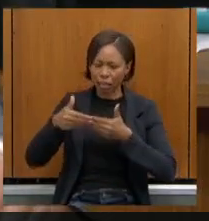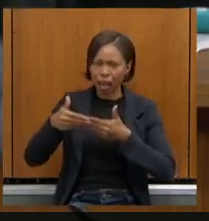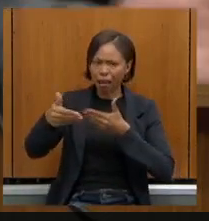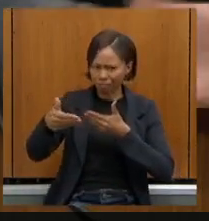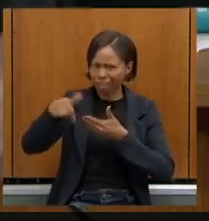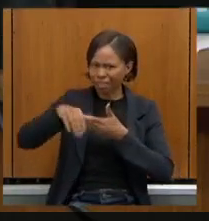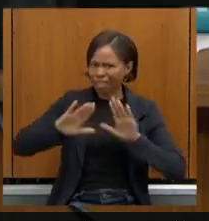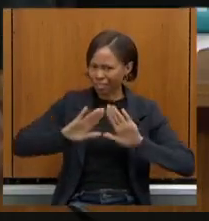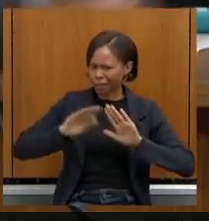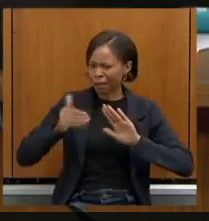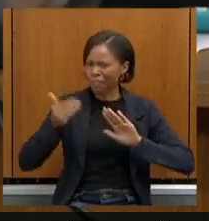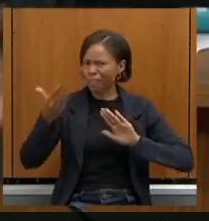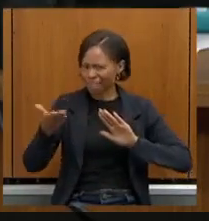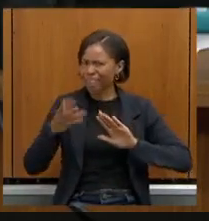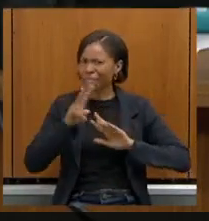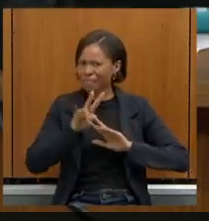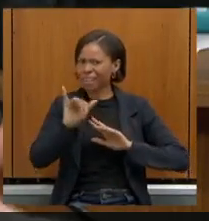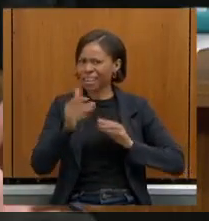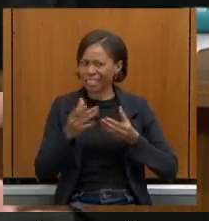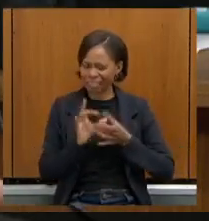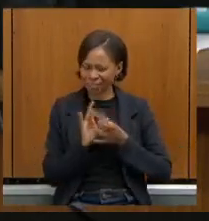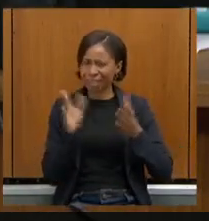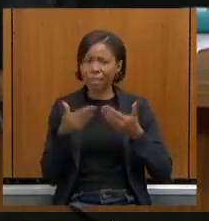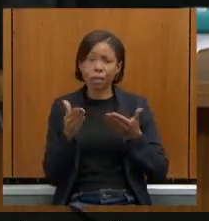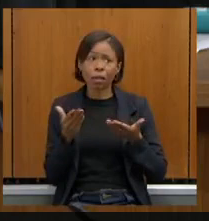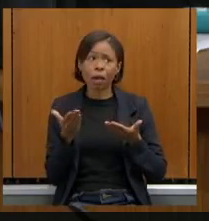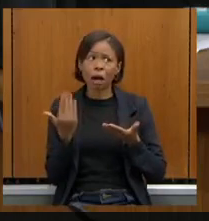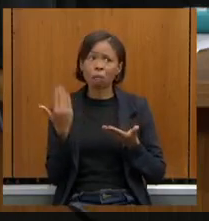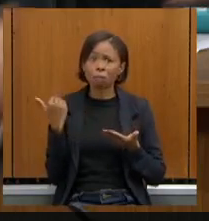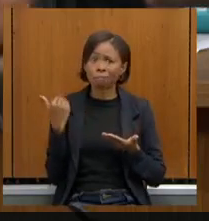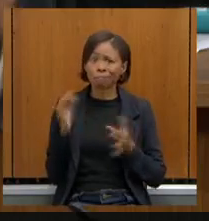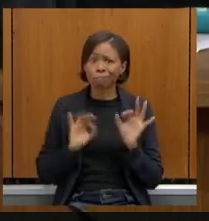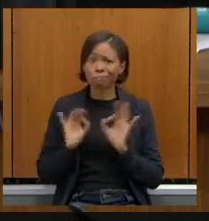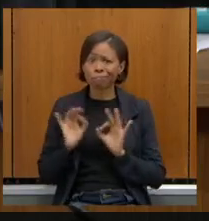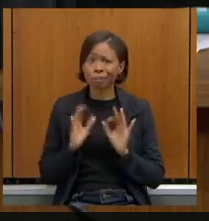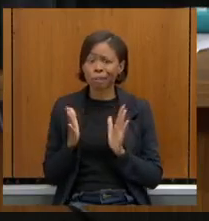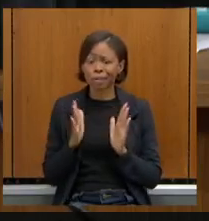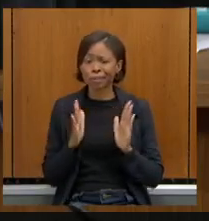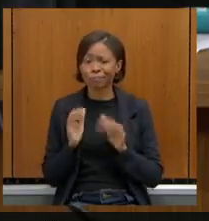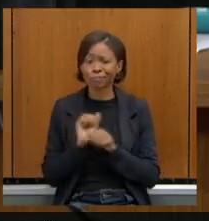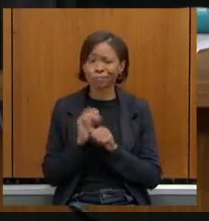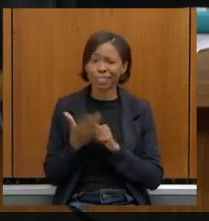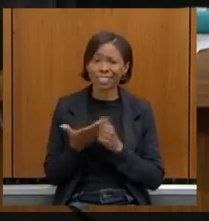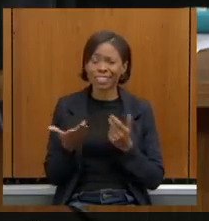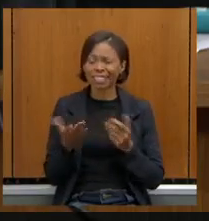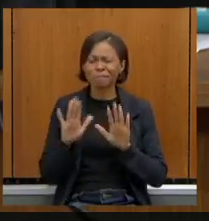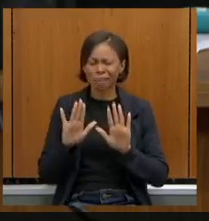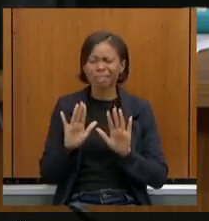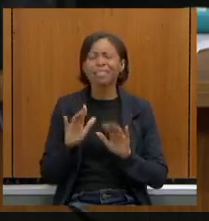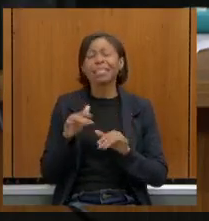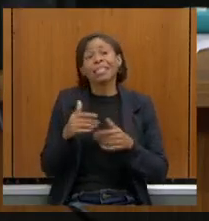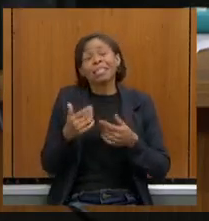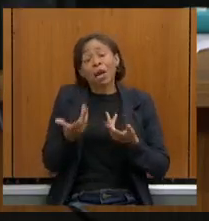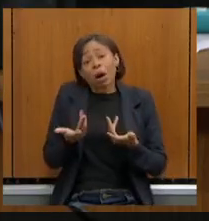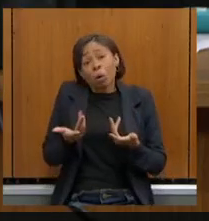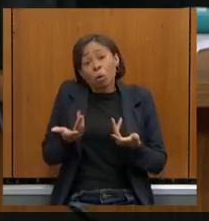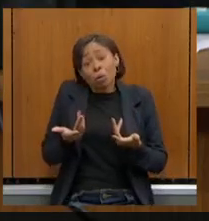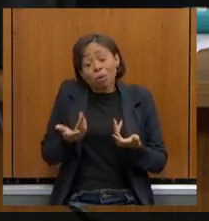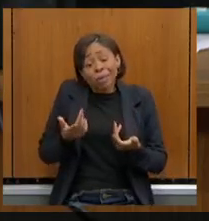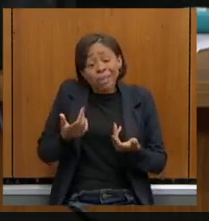da casa, Agostinho, e já estava tudo preparado, veio a pandemia, né, Bosco? E é isso que nos deixa felizes, essa